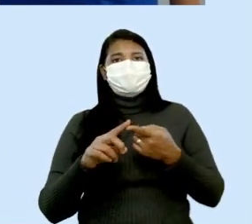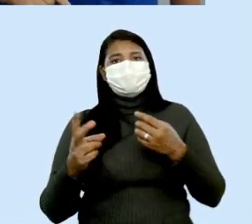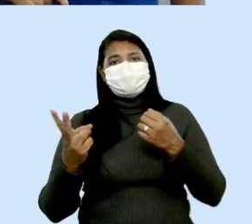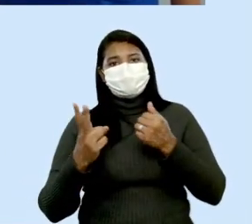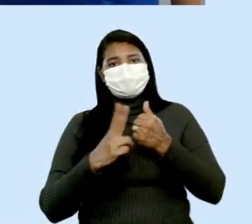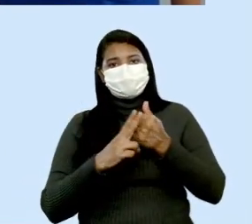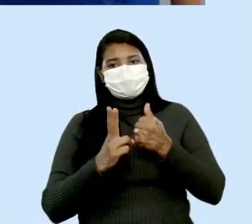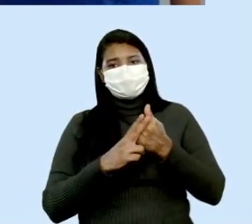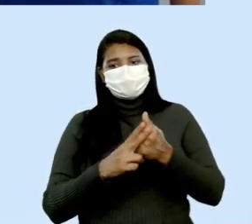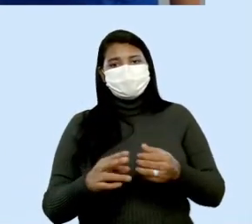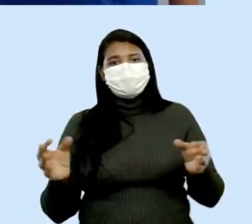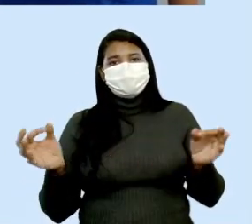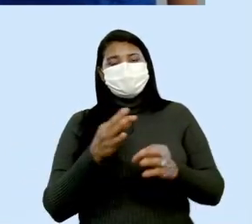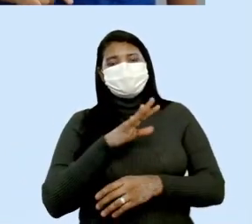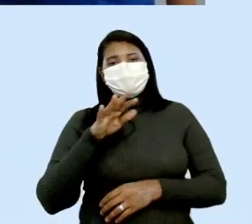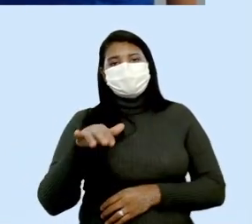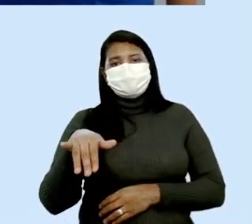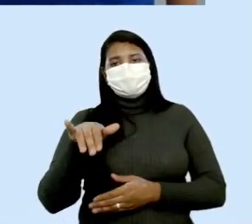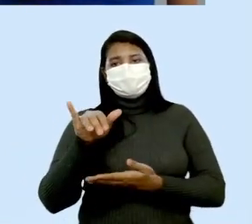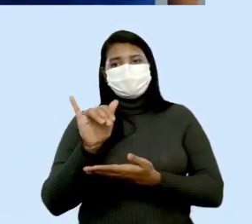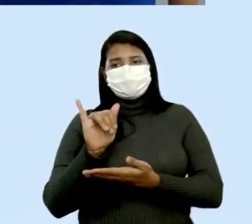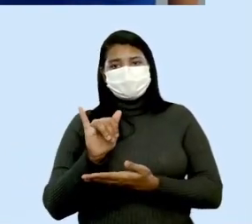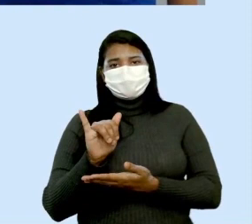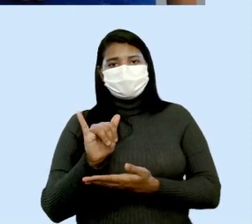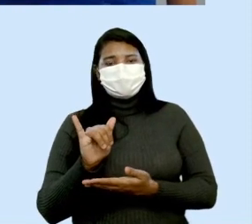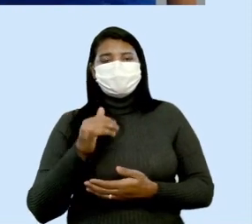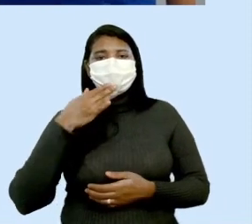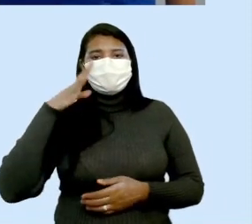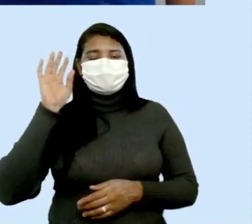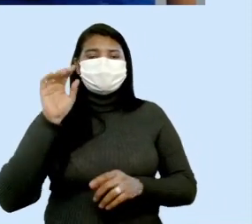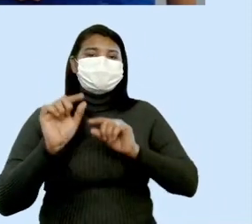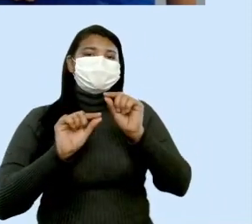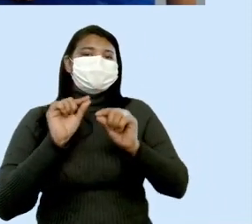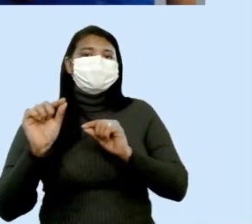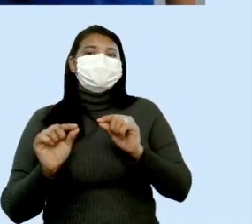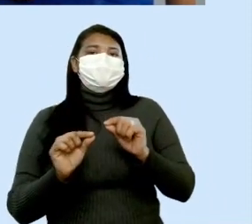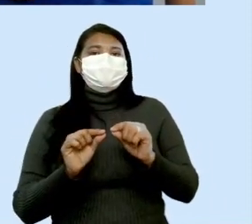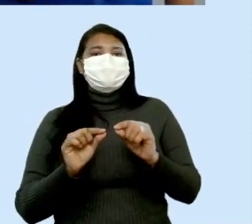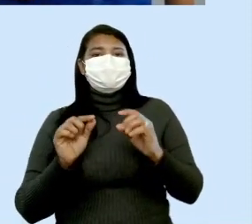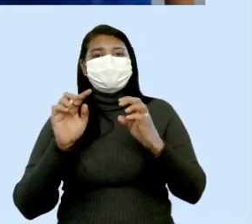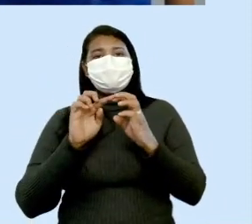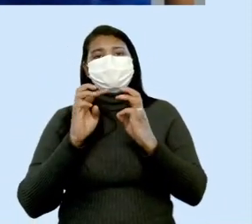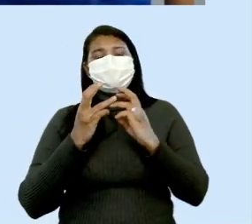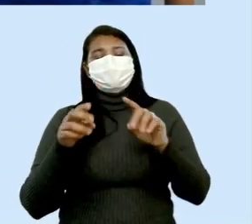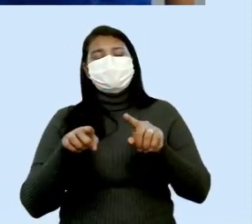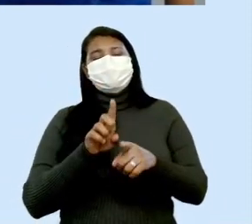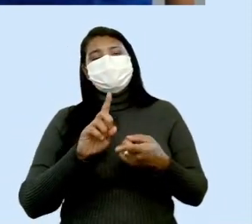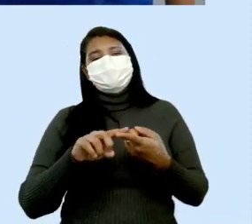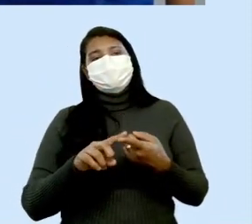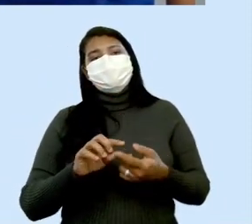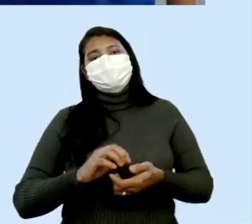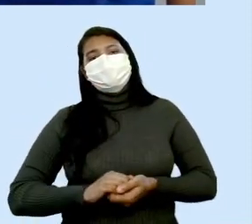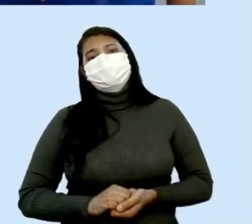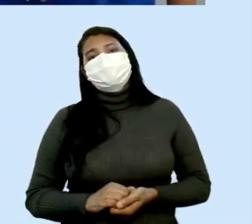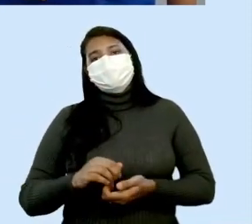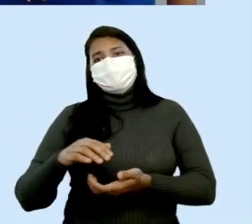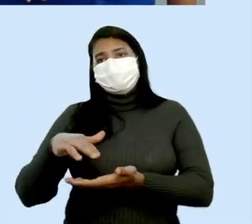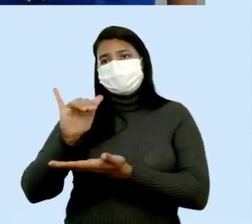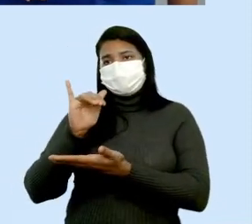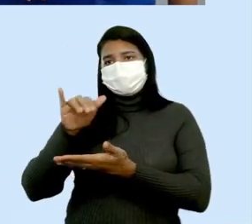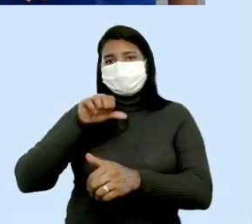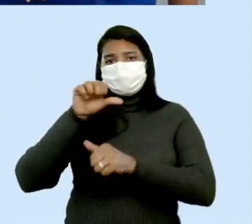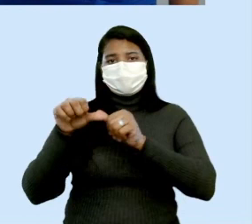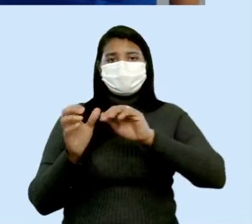verbo terminado em y, precedido de consoante. Então, o y vai ser trocado